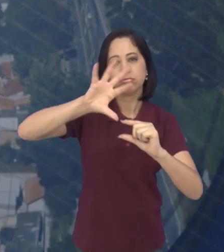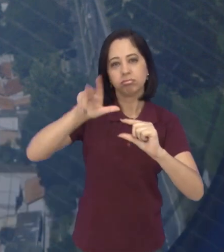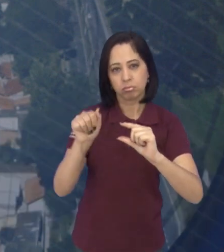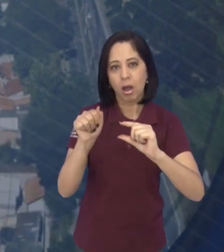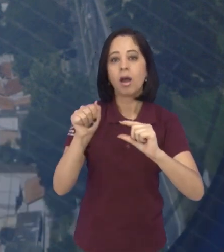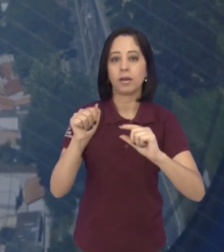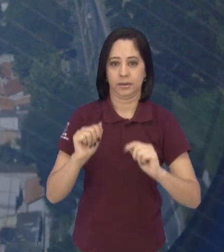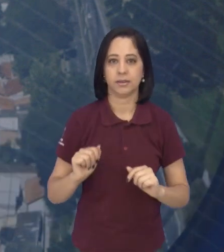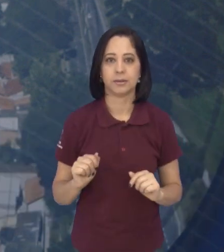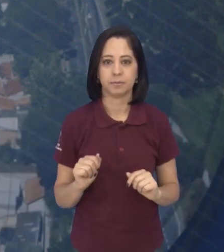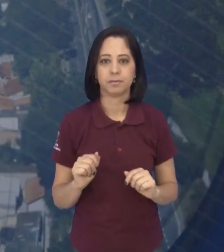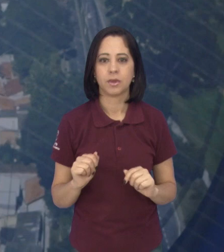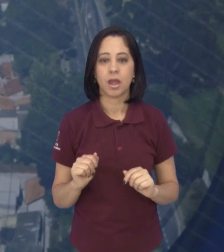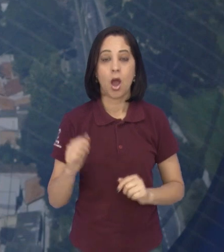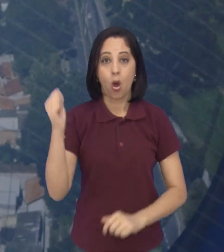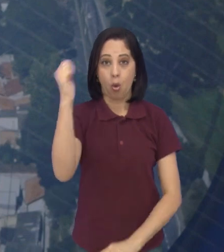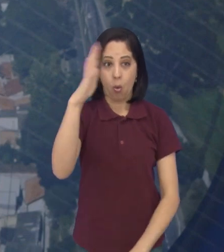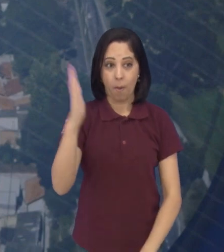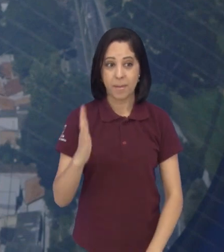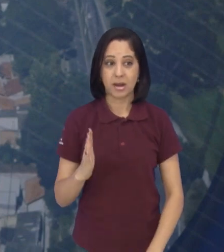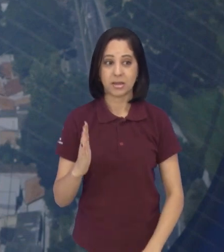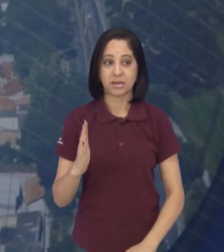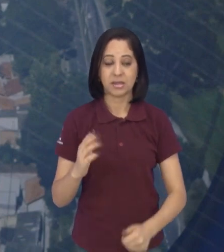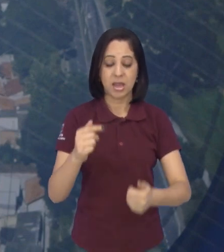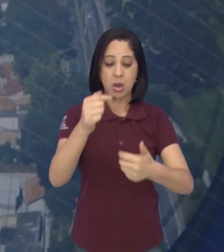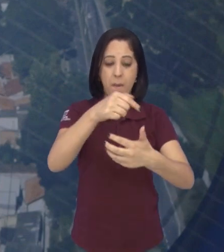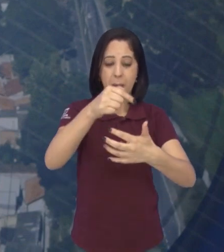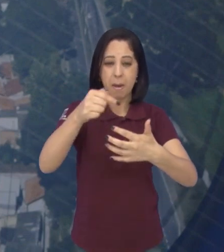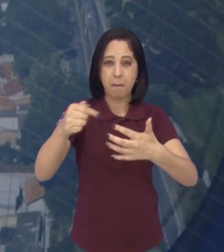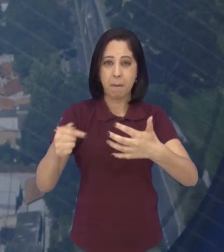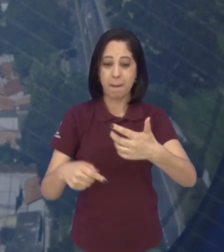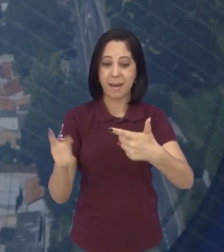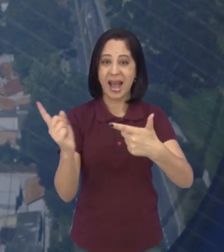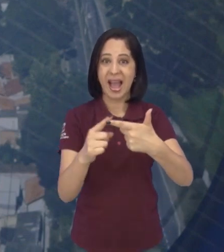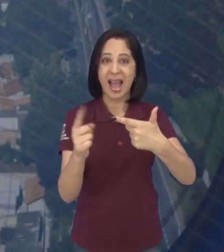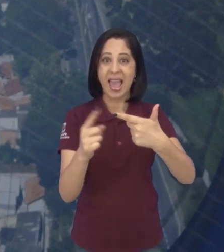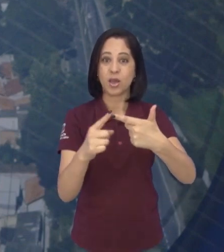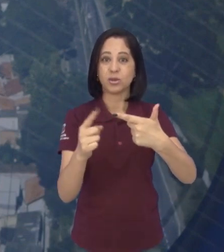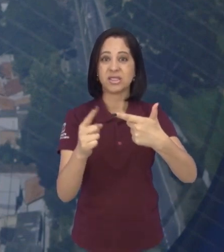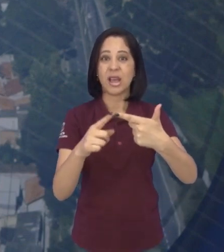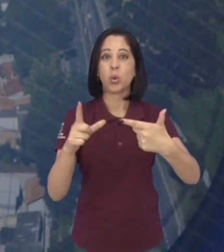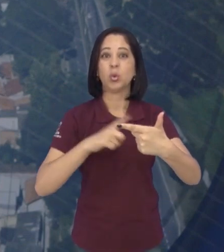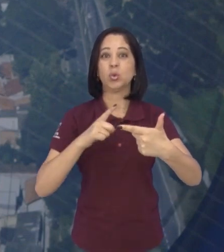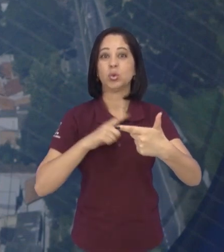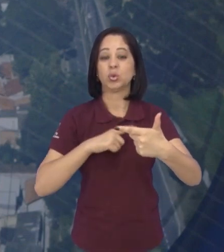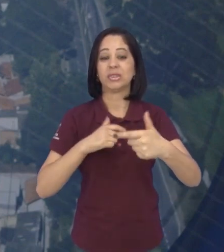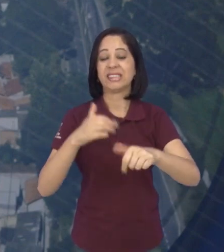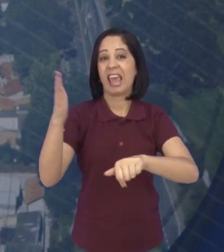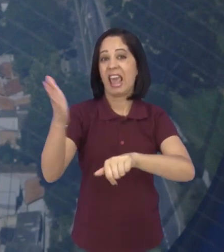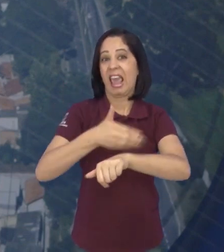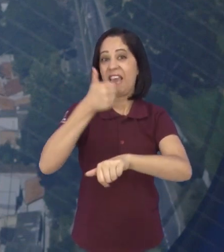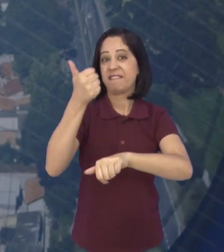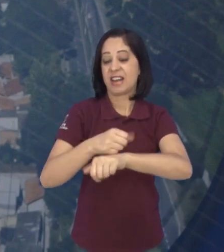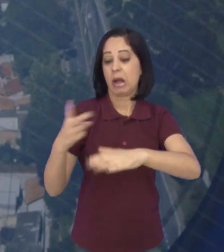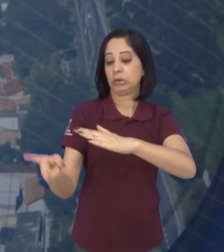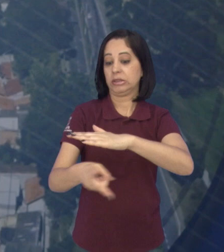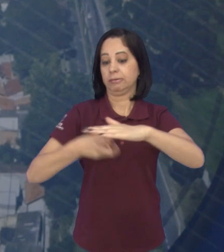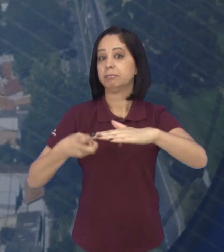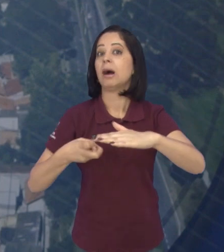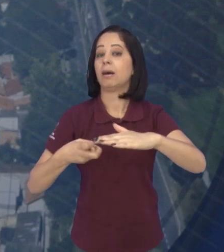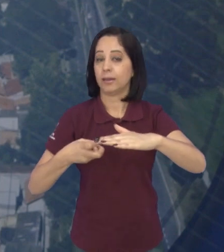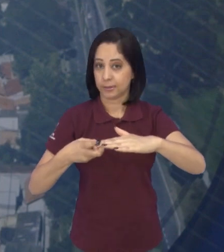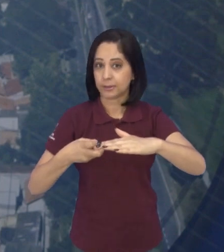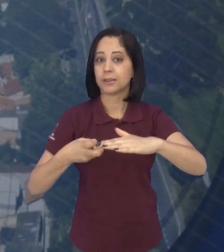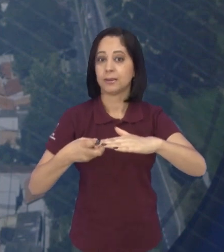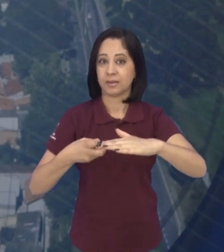aí. O Brasil é o segundo país com maior índice de fraudes no planeta, de acordo com o relatório da Visa.